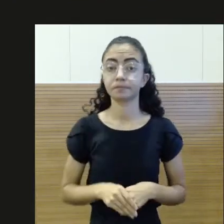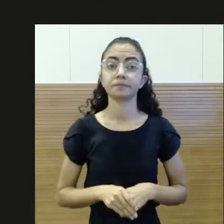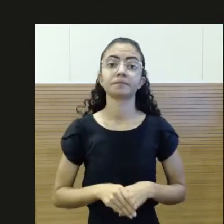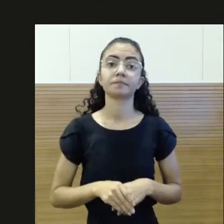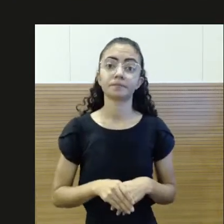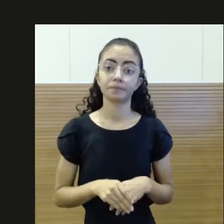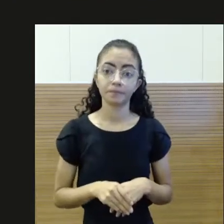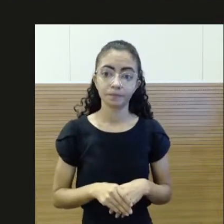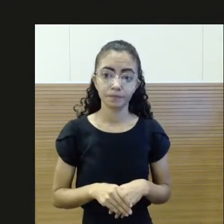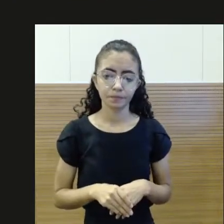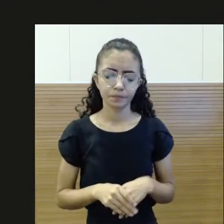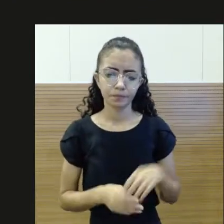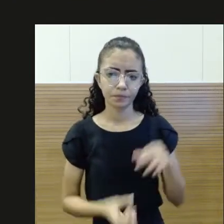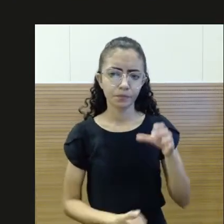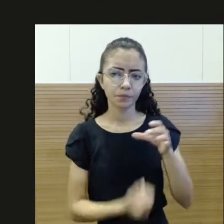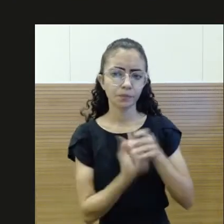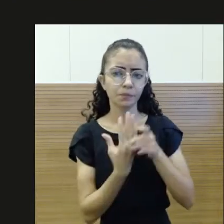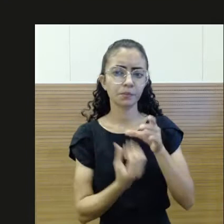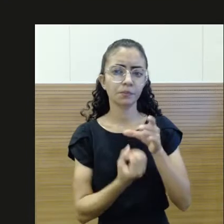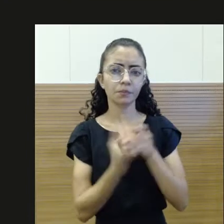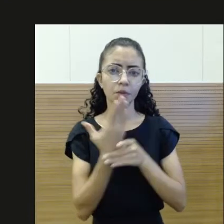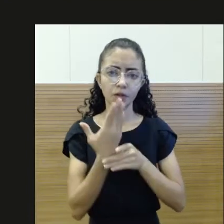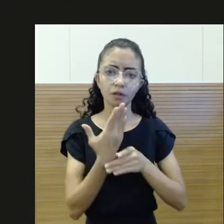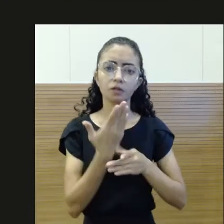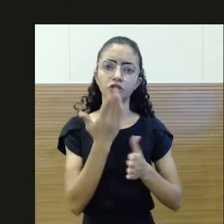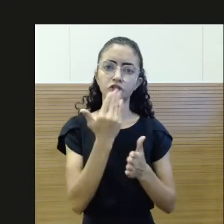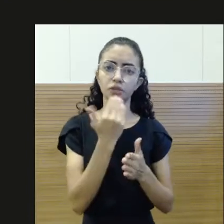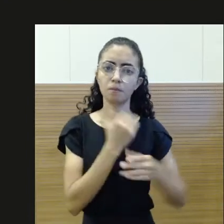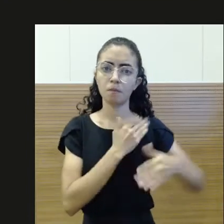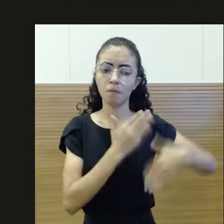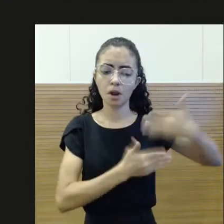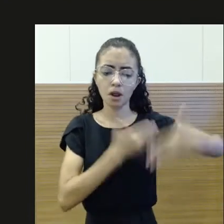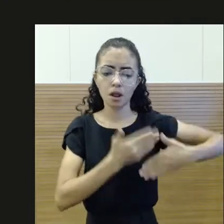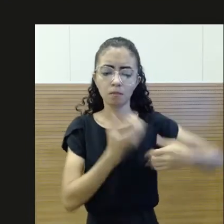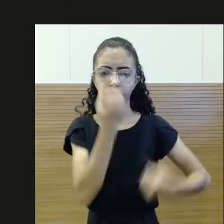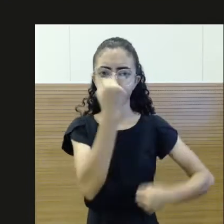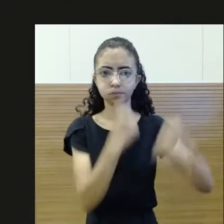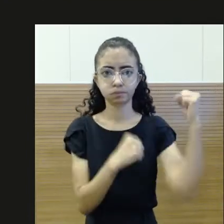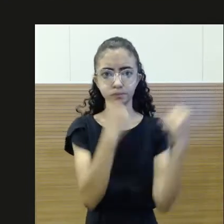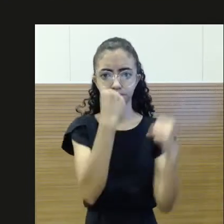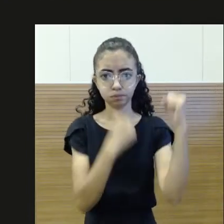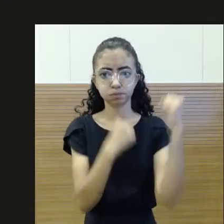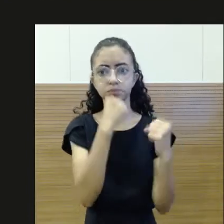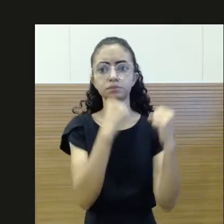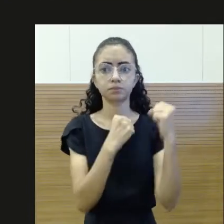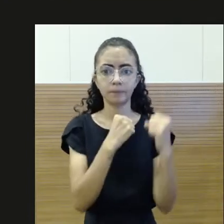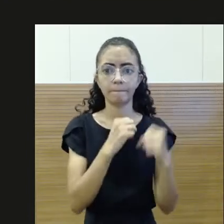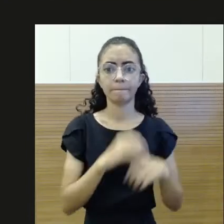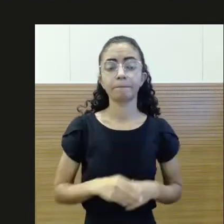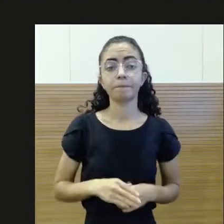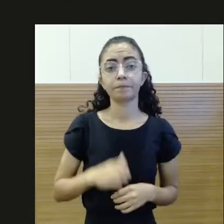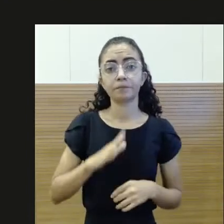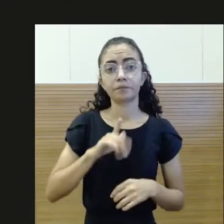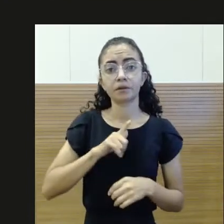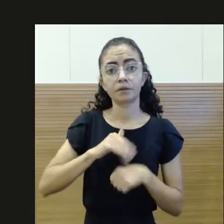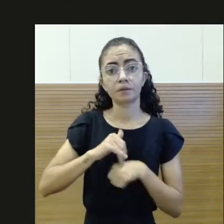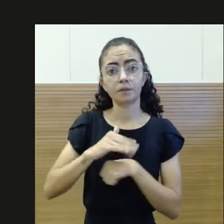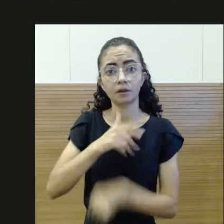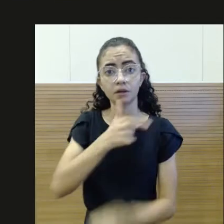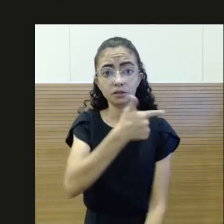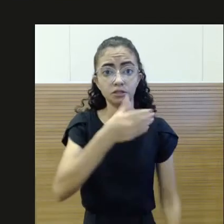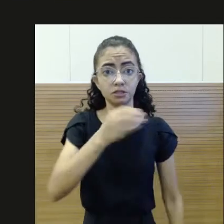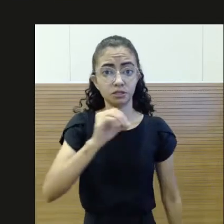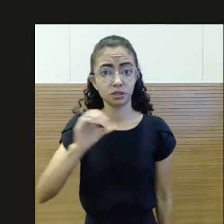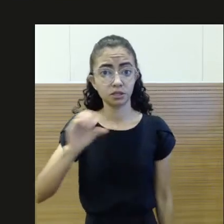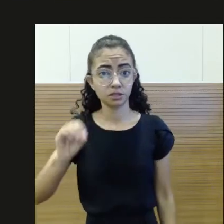produção científica em estudos de alimentos ultraprocessados tem sido muito dinâmica nos últimos anos, né? A gente tem mais de 700 artigos